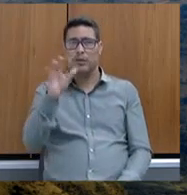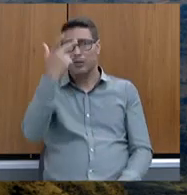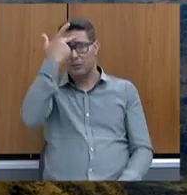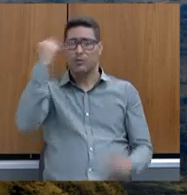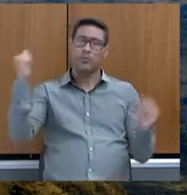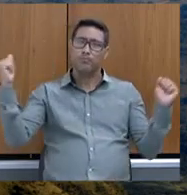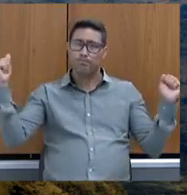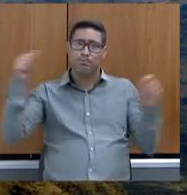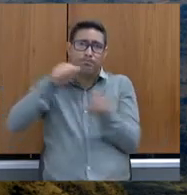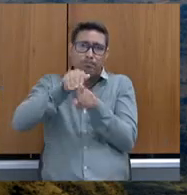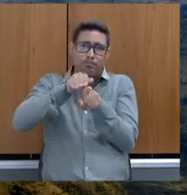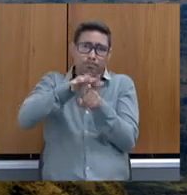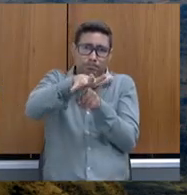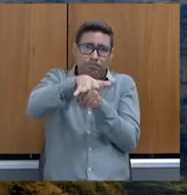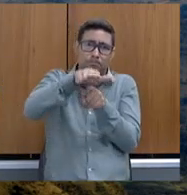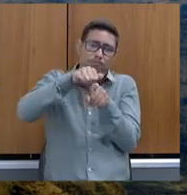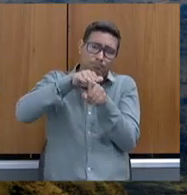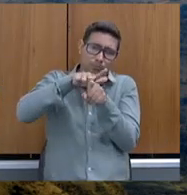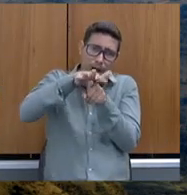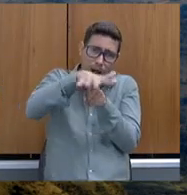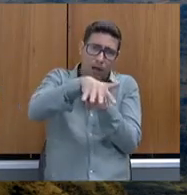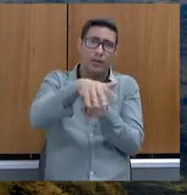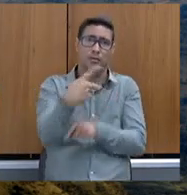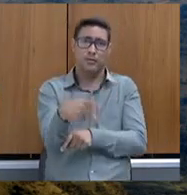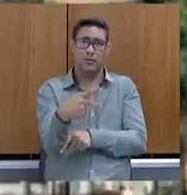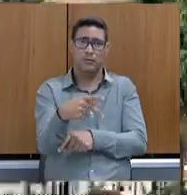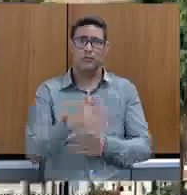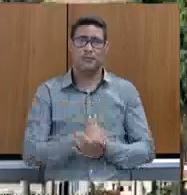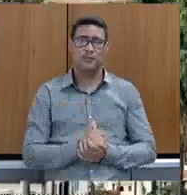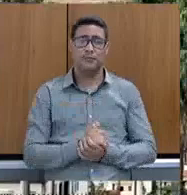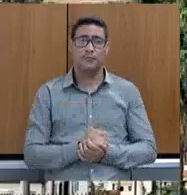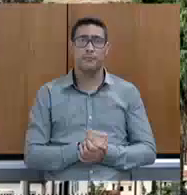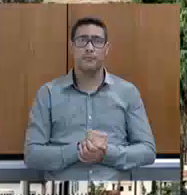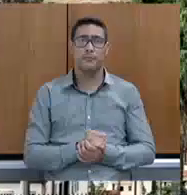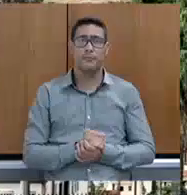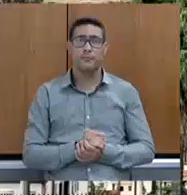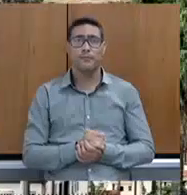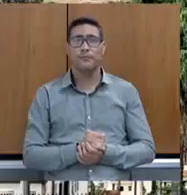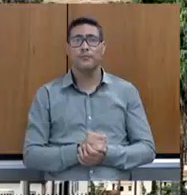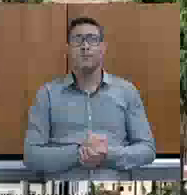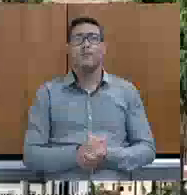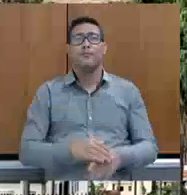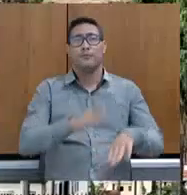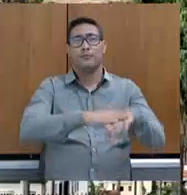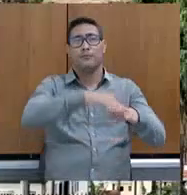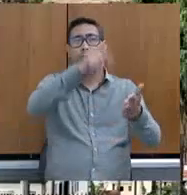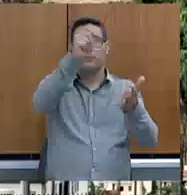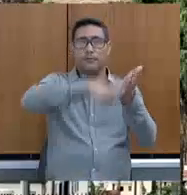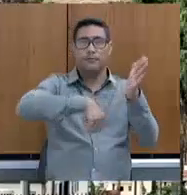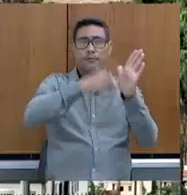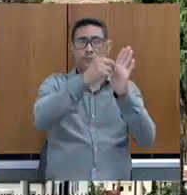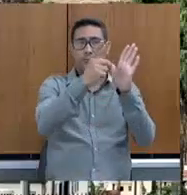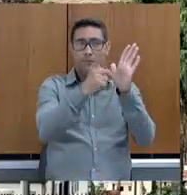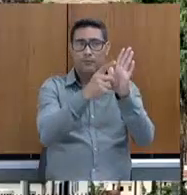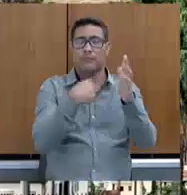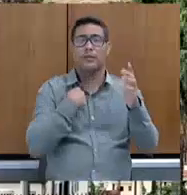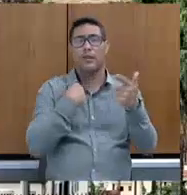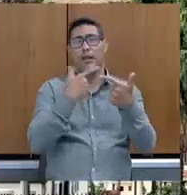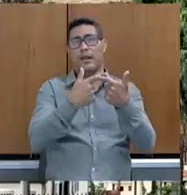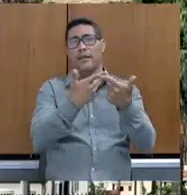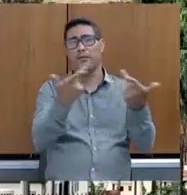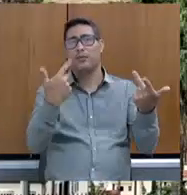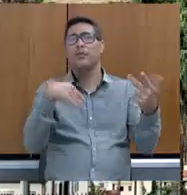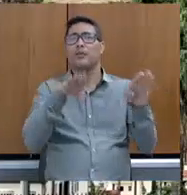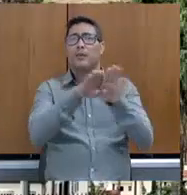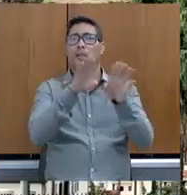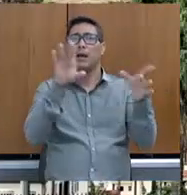tendo estado maior crescimento Nacional pode passar assinatura da Via Liberdade as